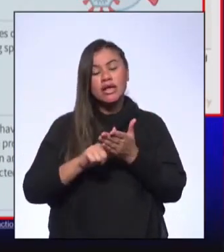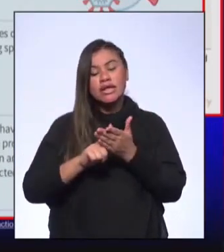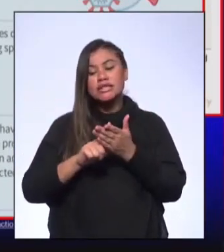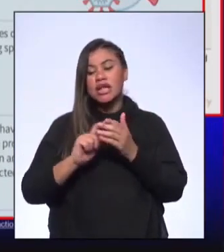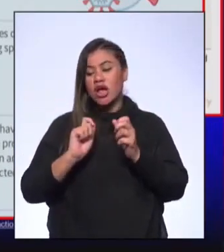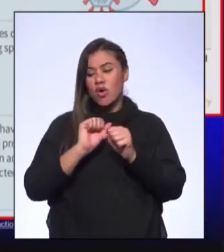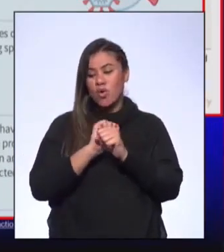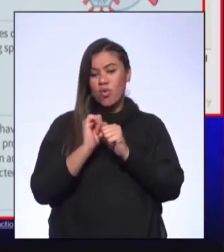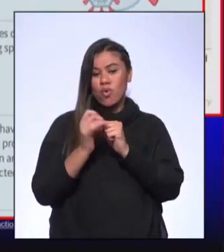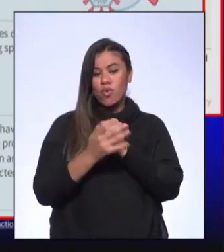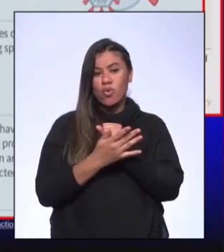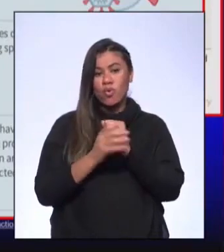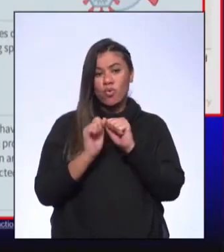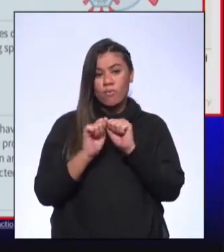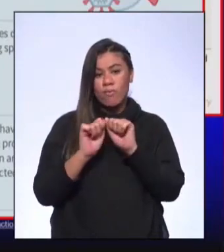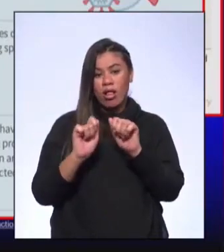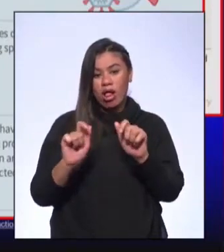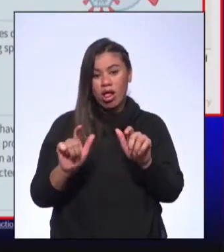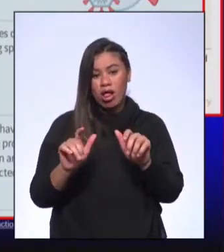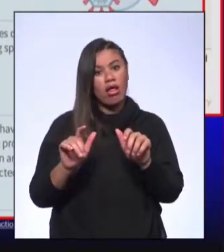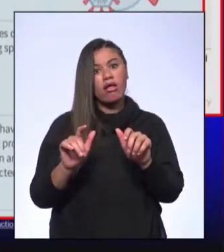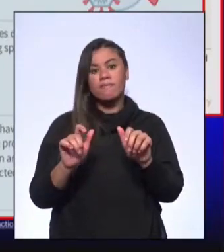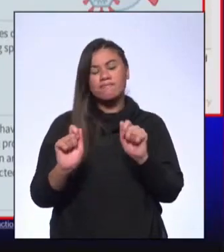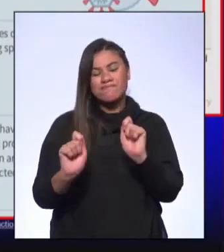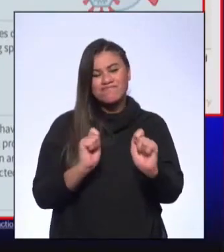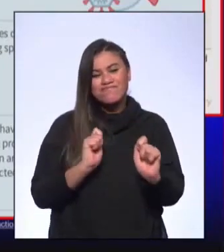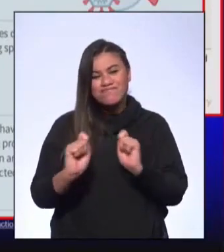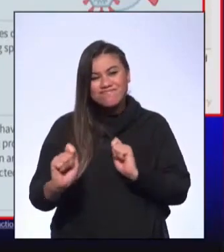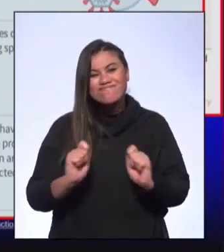do vírus dentro da comunidade.